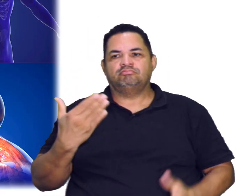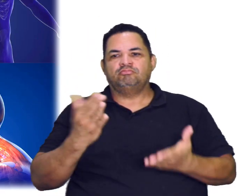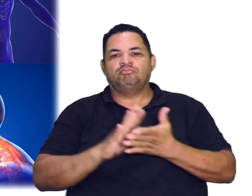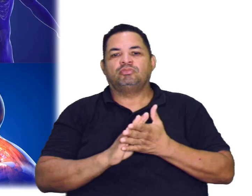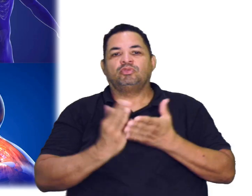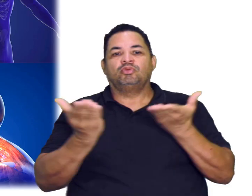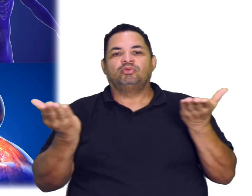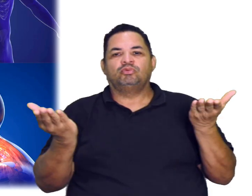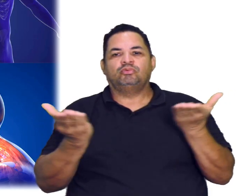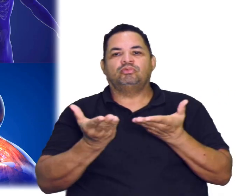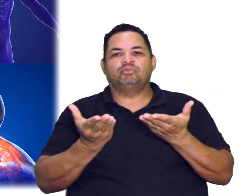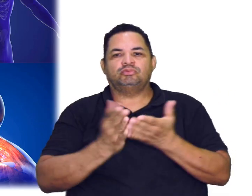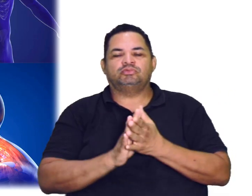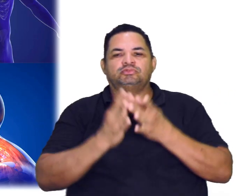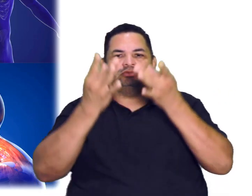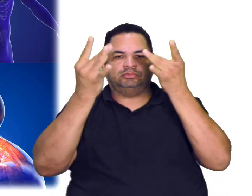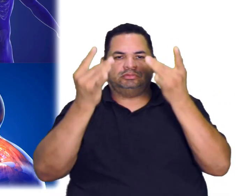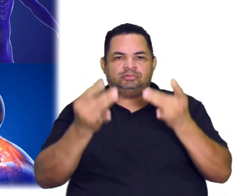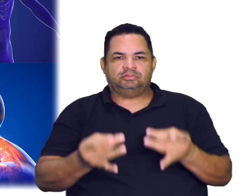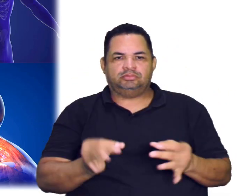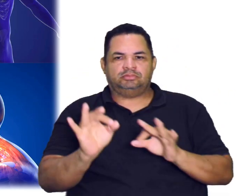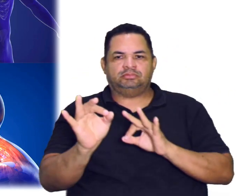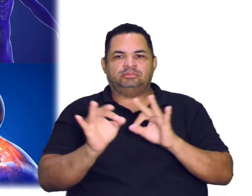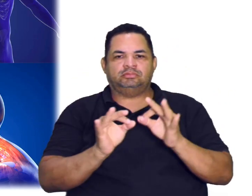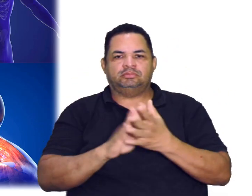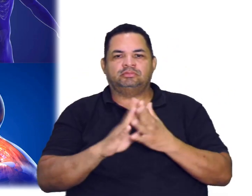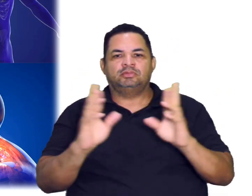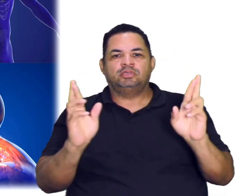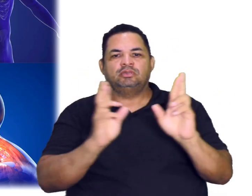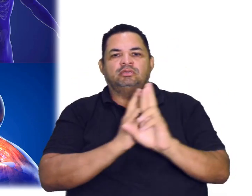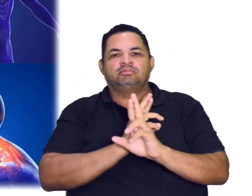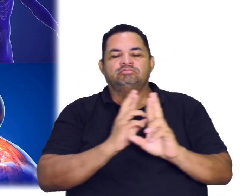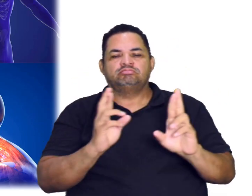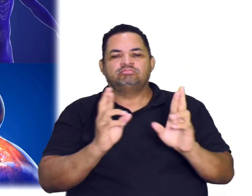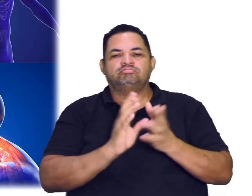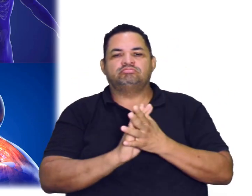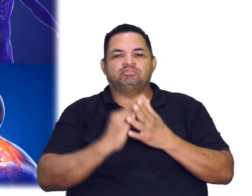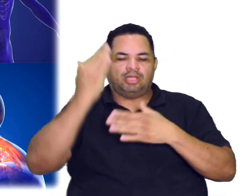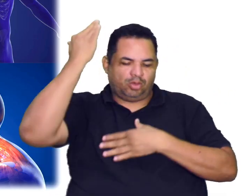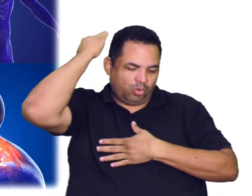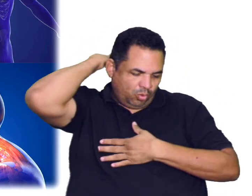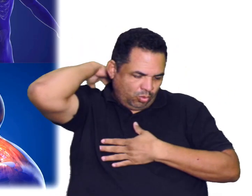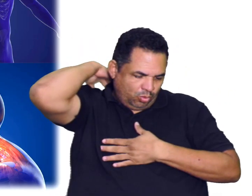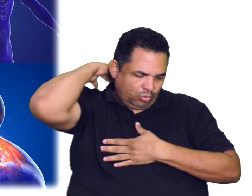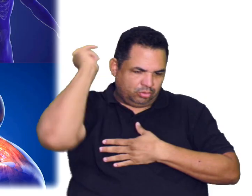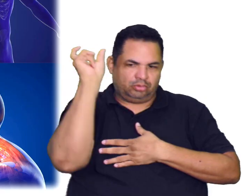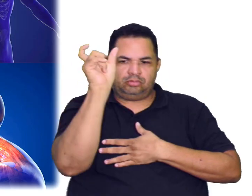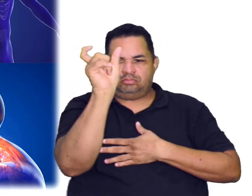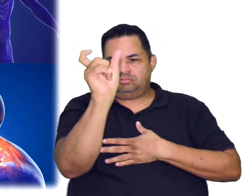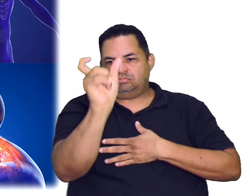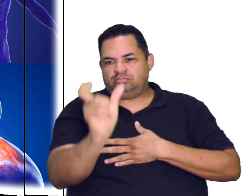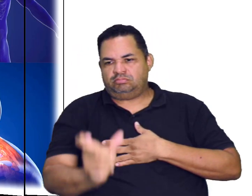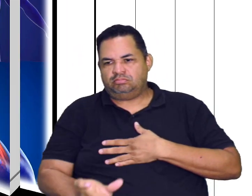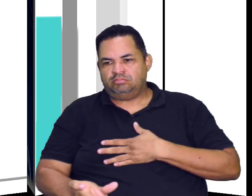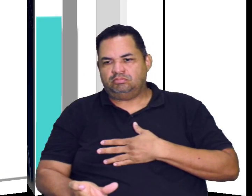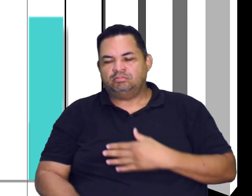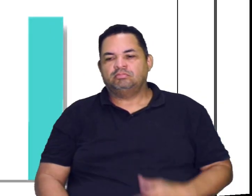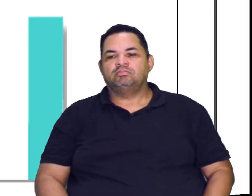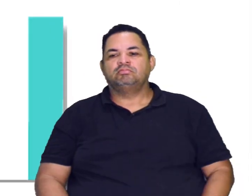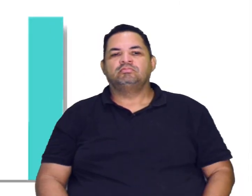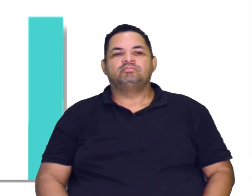gente vai explorar esse mundo aí relacionado sobre a coluna vertebral, tá bom? Vamos lá